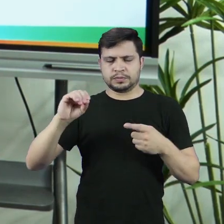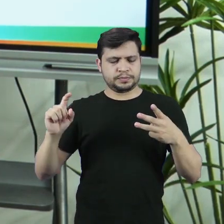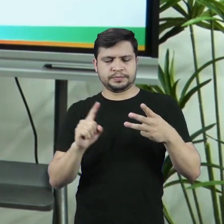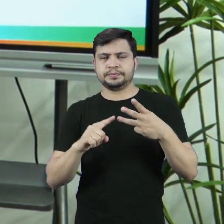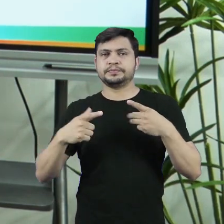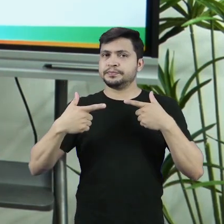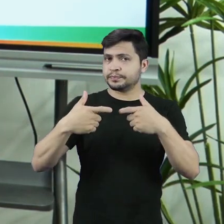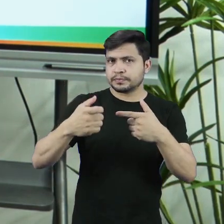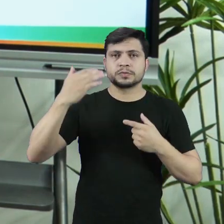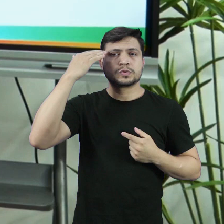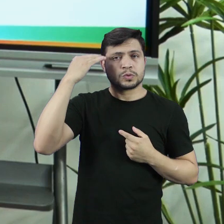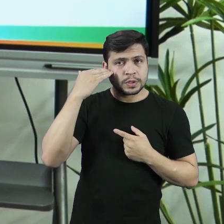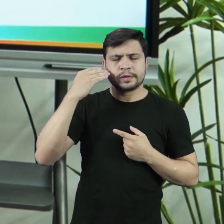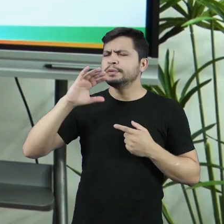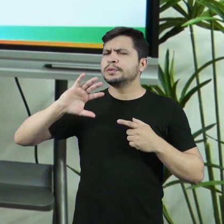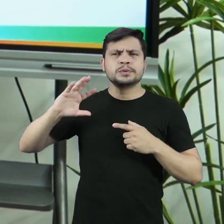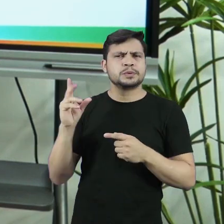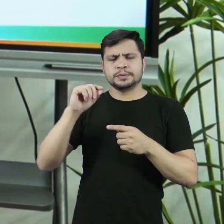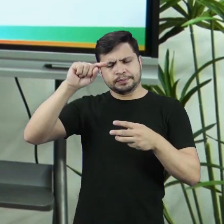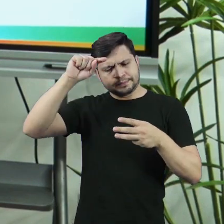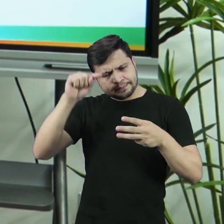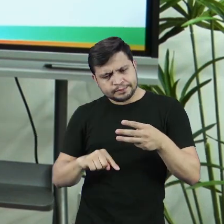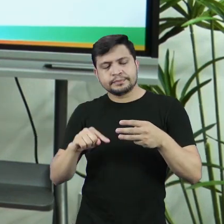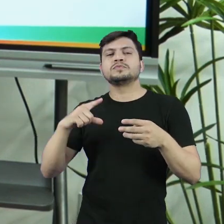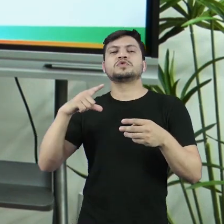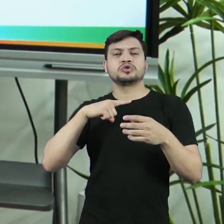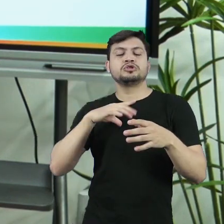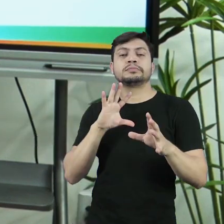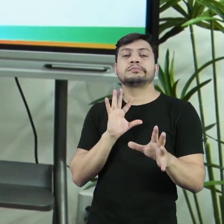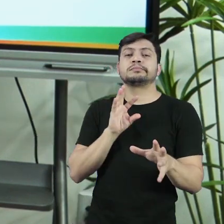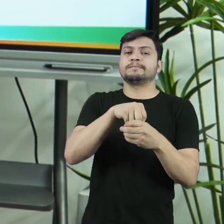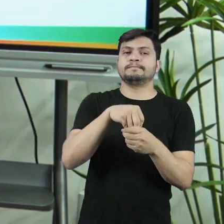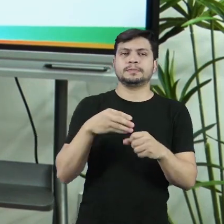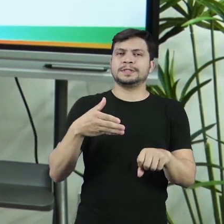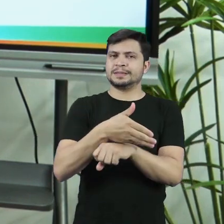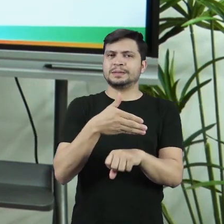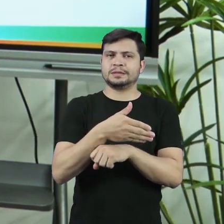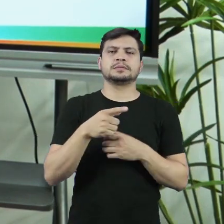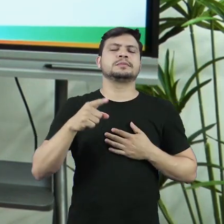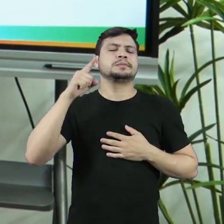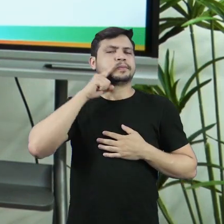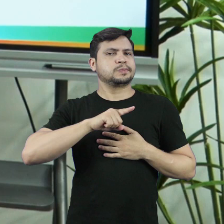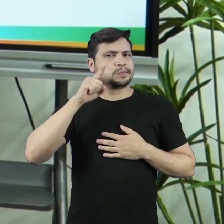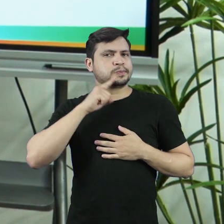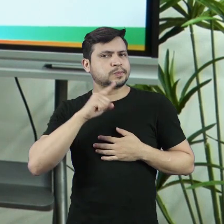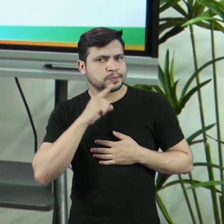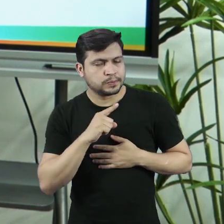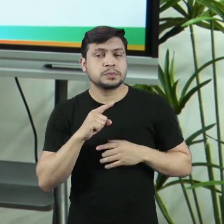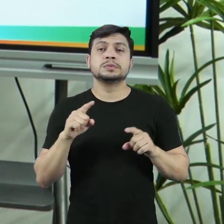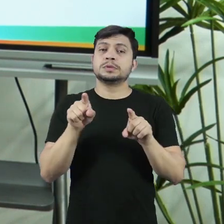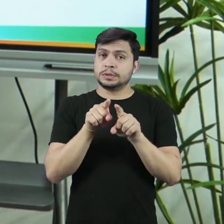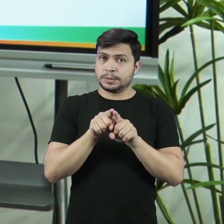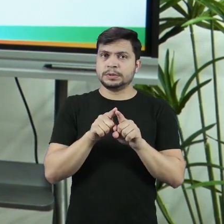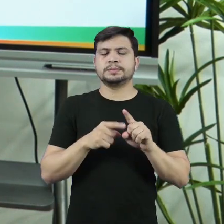como a Revolução Cubana, vizinha aos Estados Unidos. Em todos esses conflitos, nós tivemos participação, tanto dos Estados